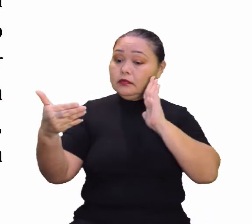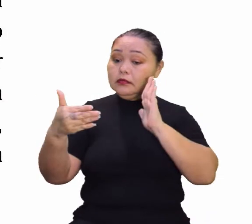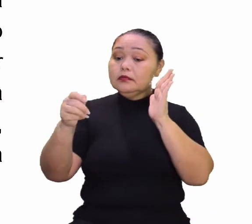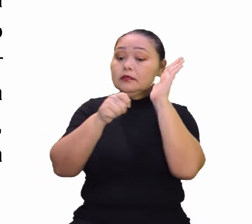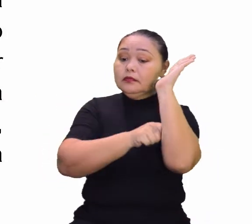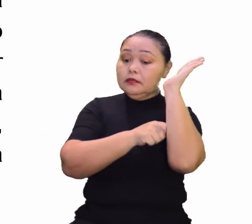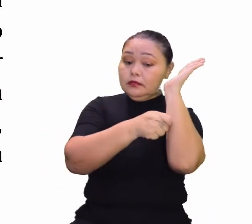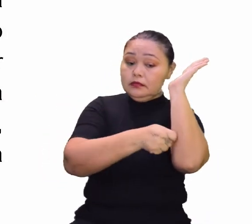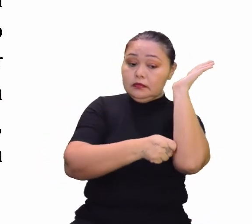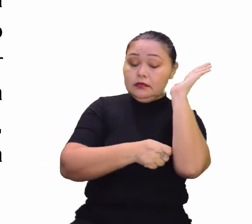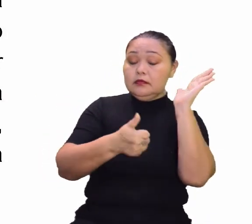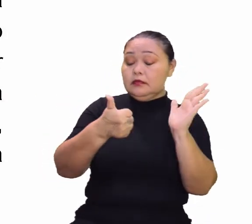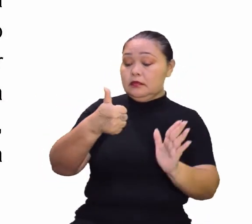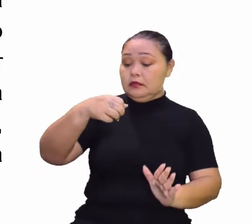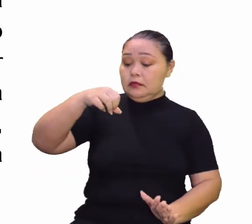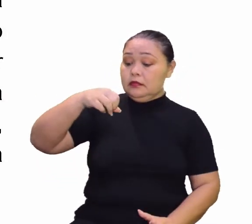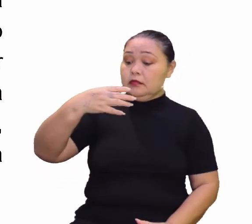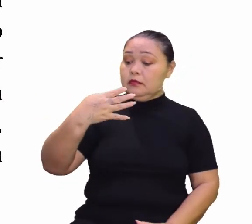borracha, entre